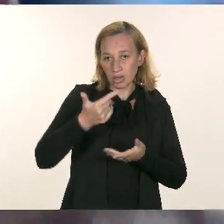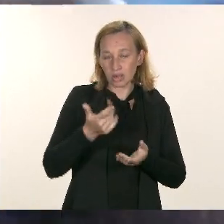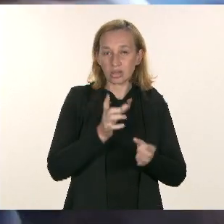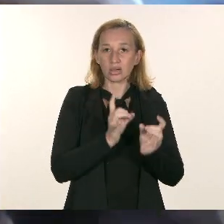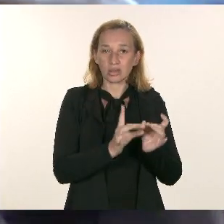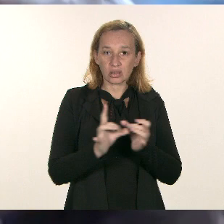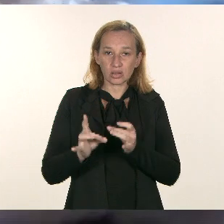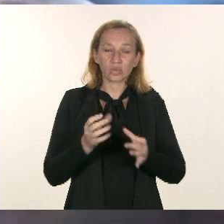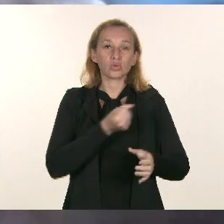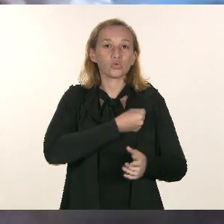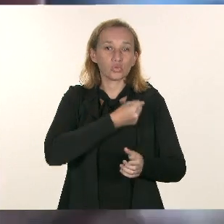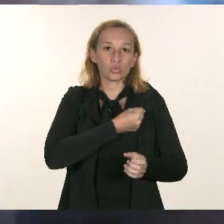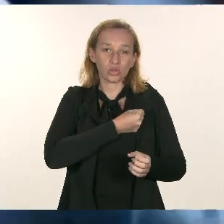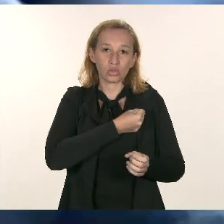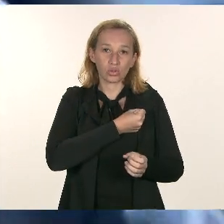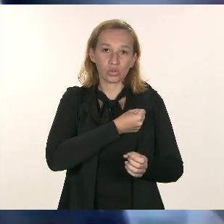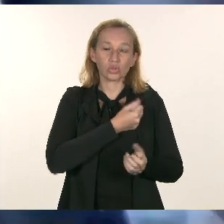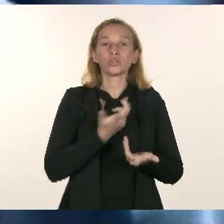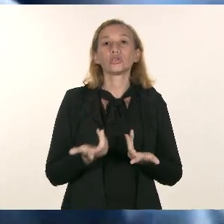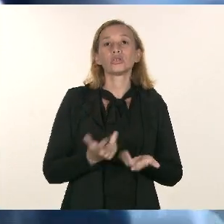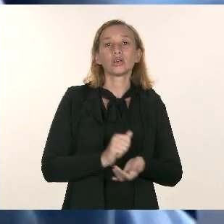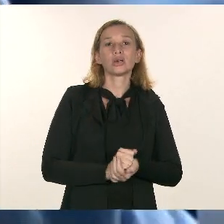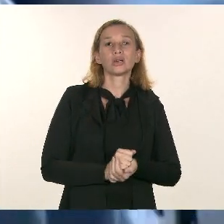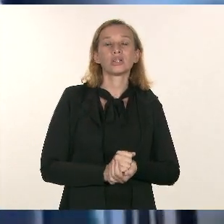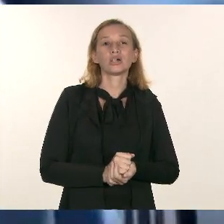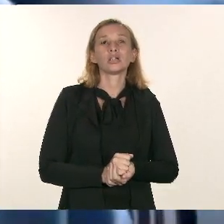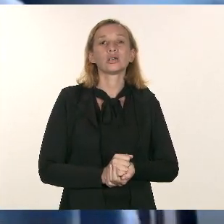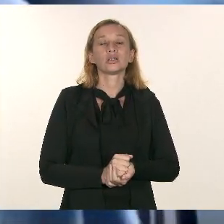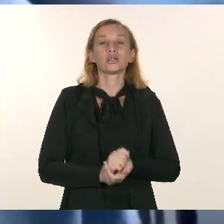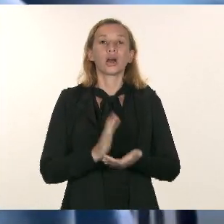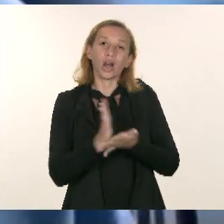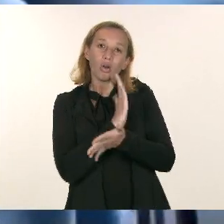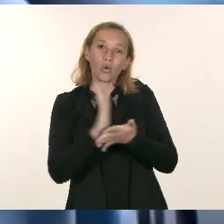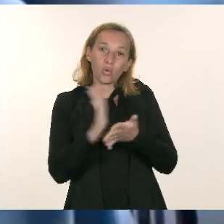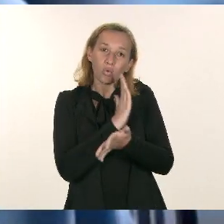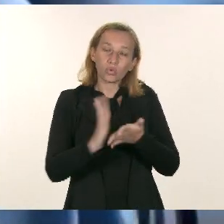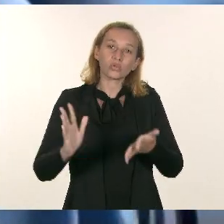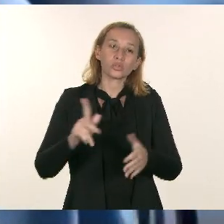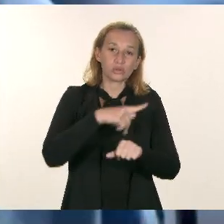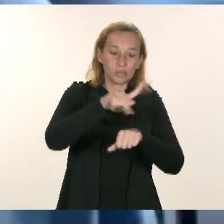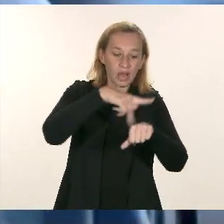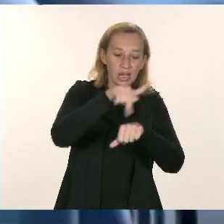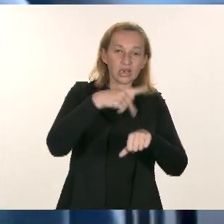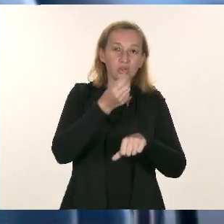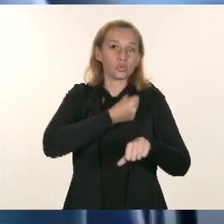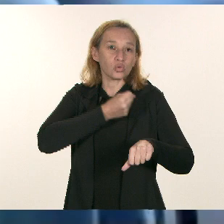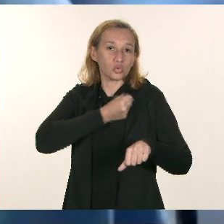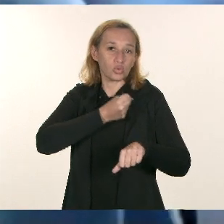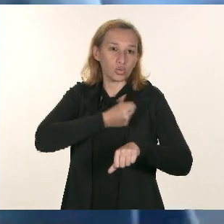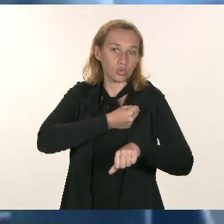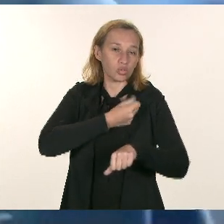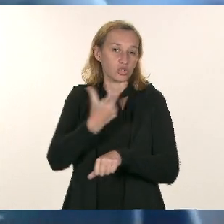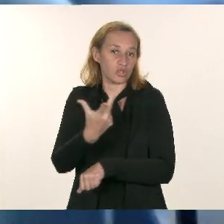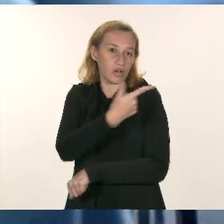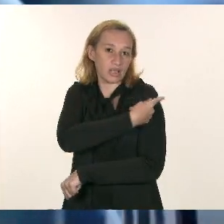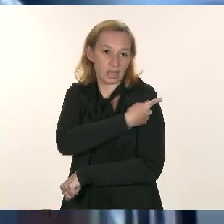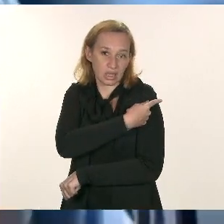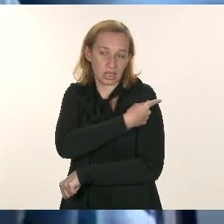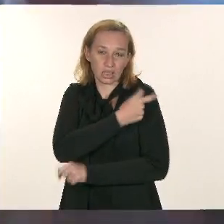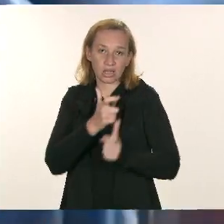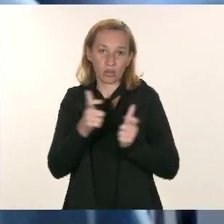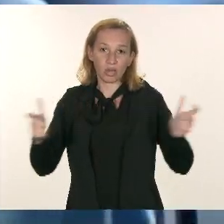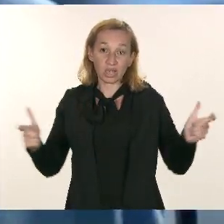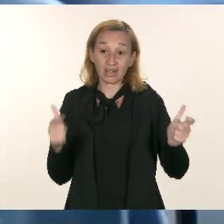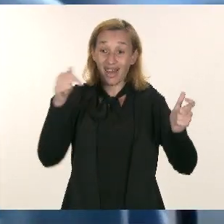estão aumentando o número de doses de vacina per capita. Aqui a gente está aumentando o número de armas per capita. Mas só que